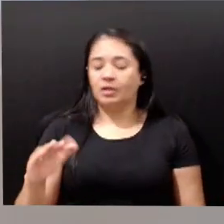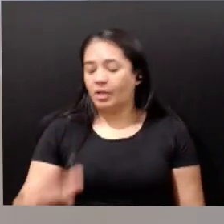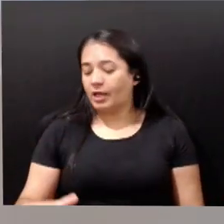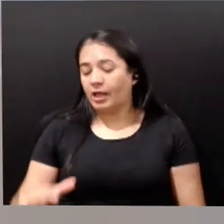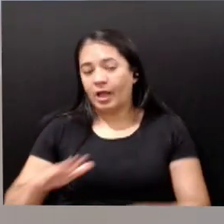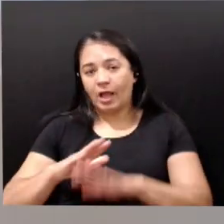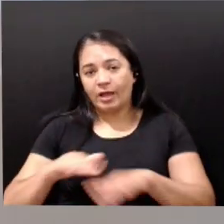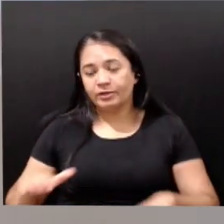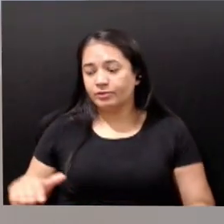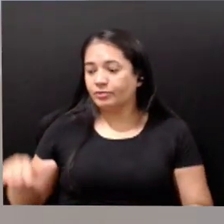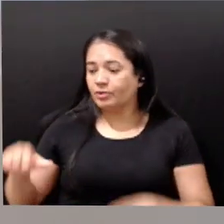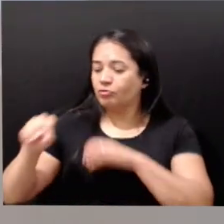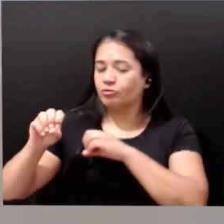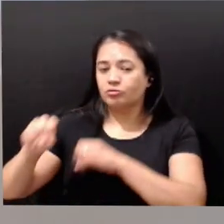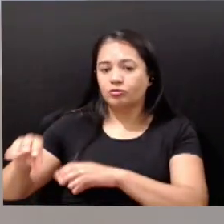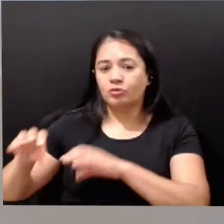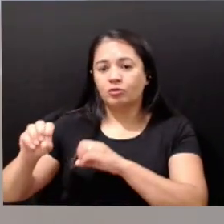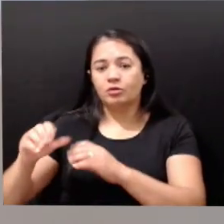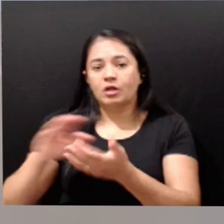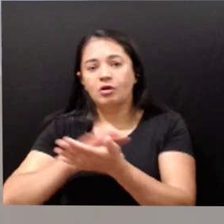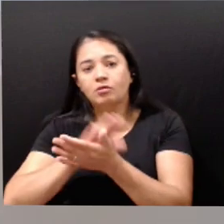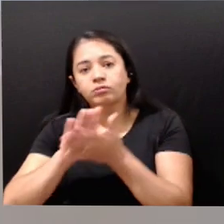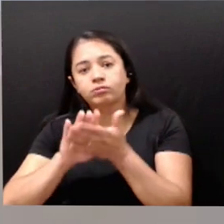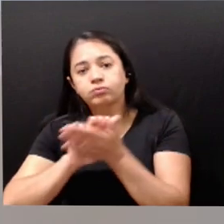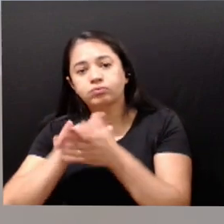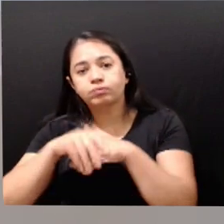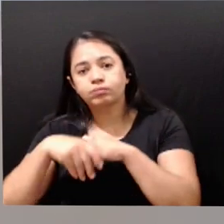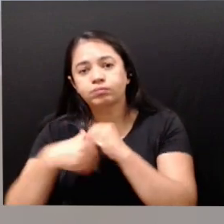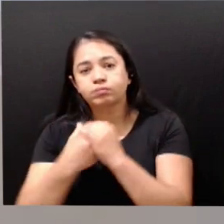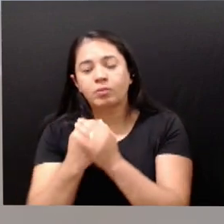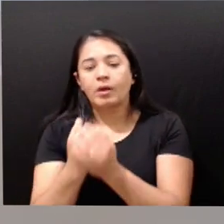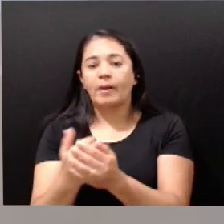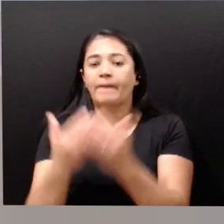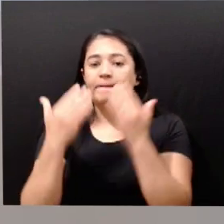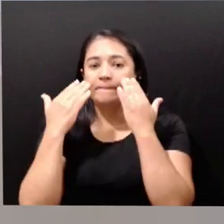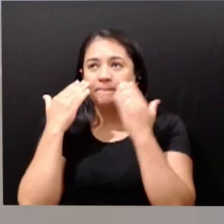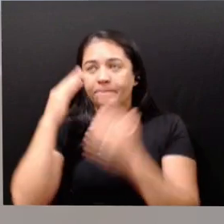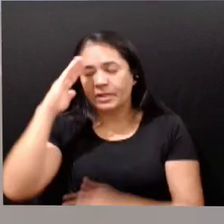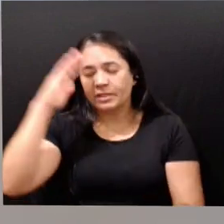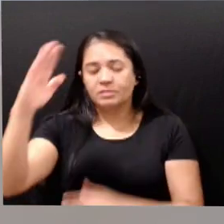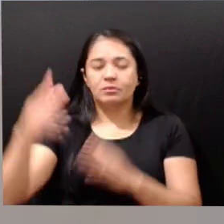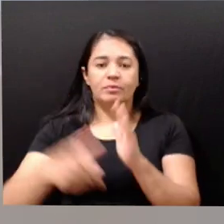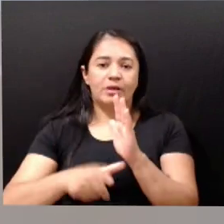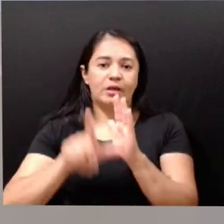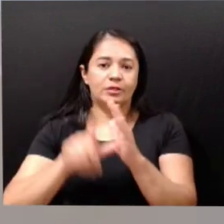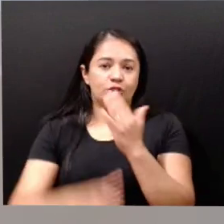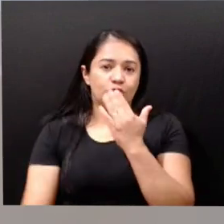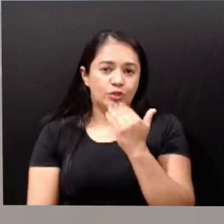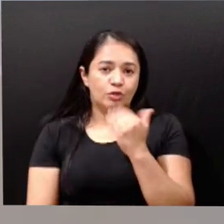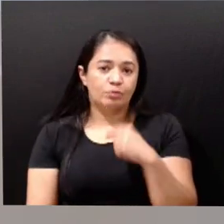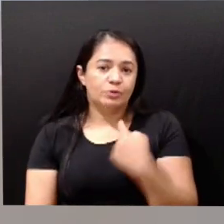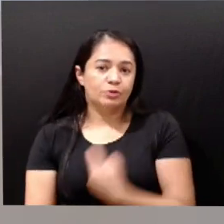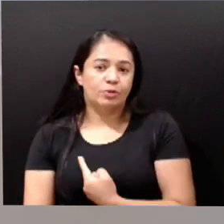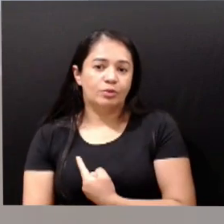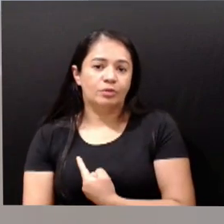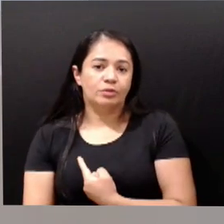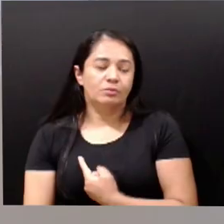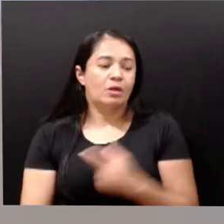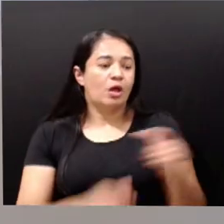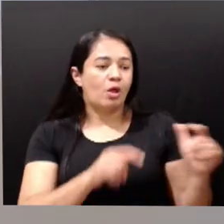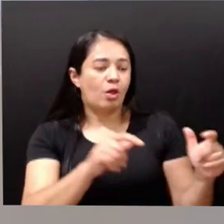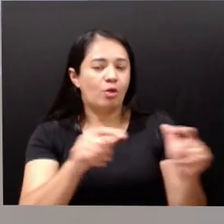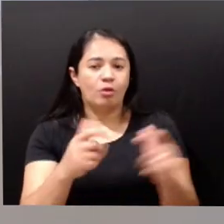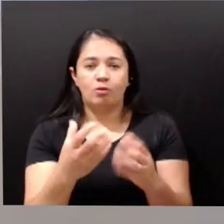que a criança cresce, orientar todo o processo de higiene de mãos, principalmente antes das refeições, em situações que a gente vá